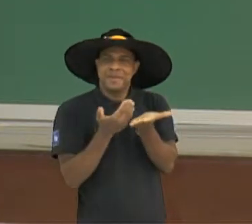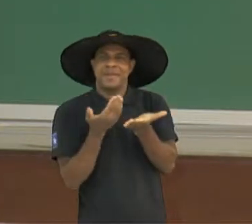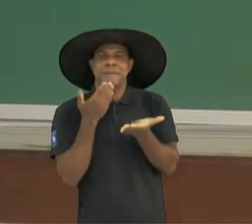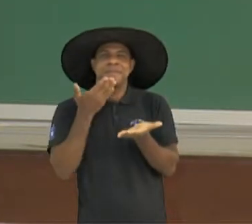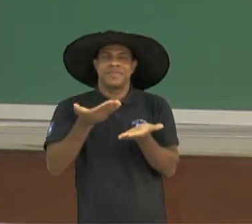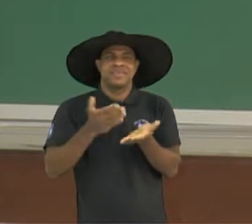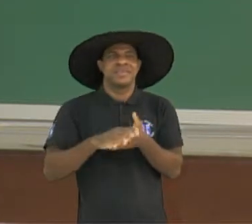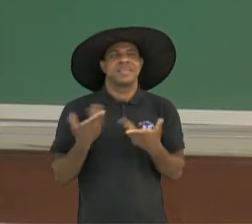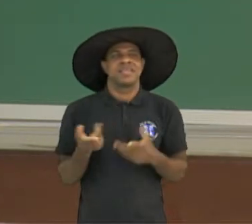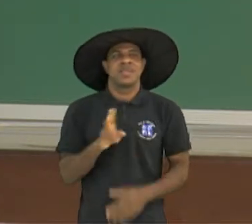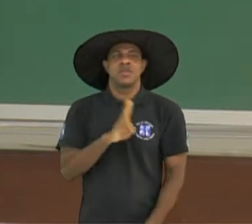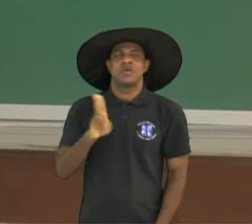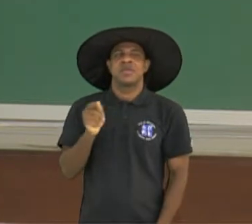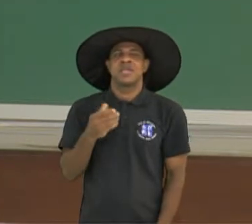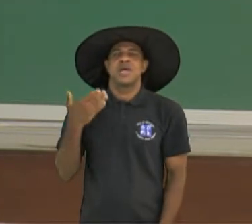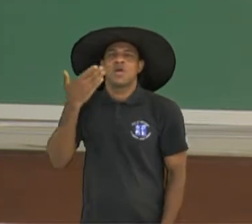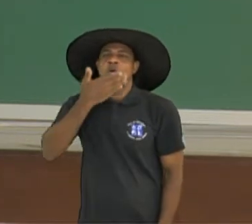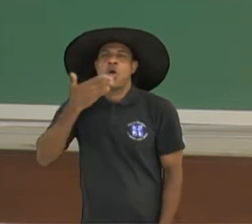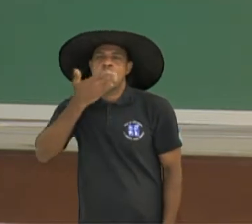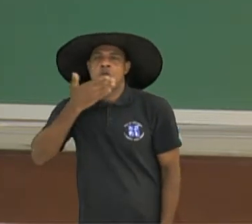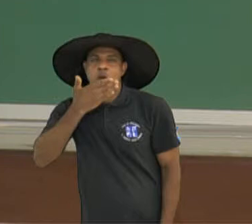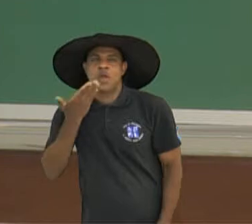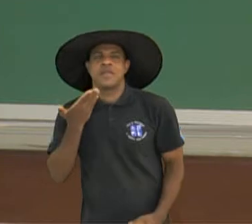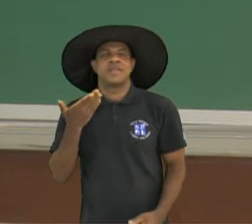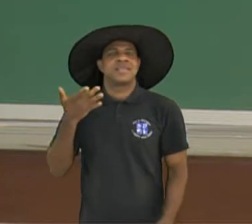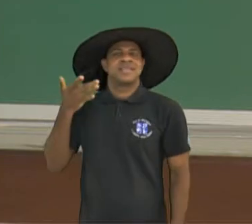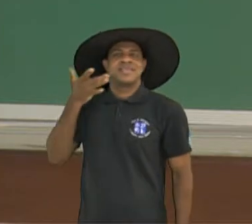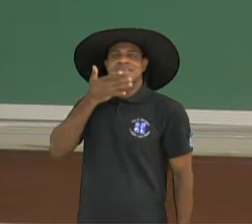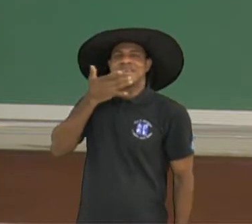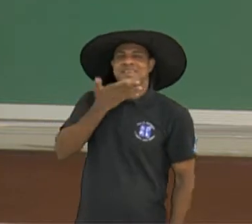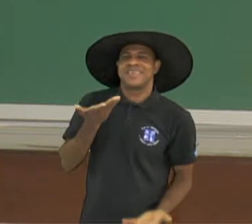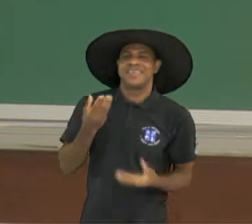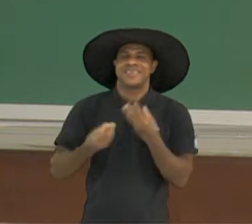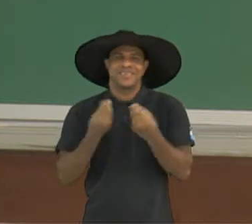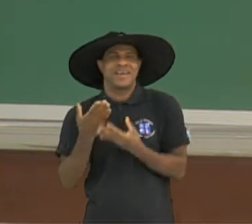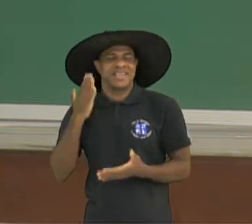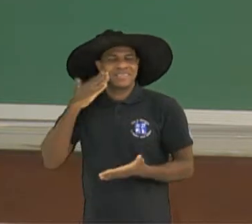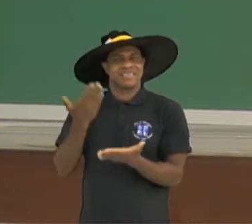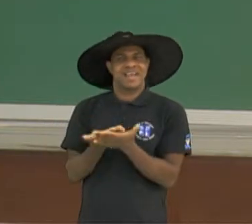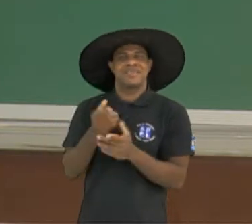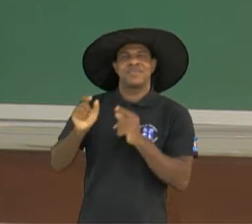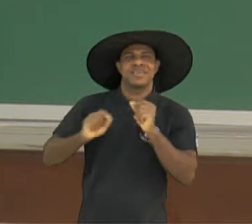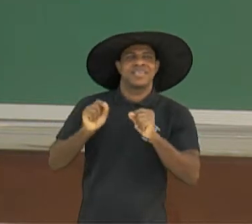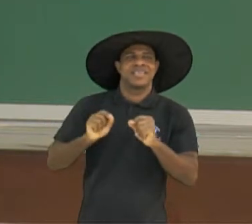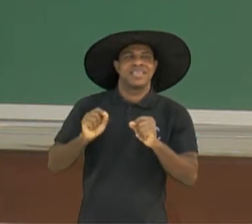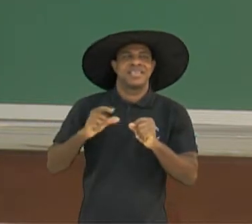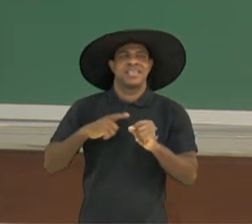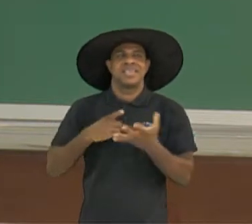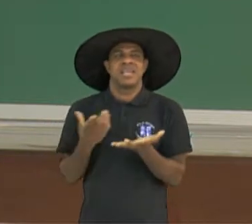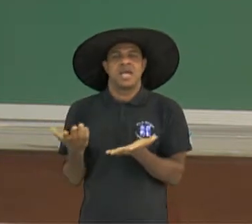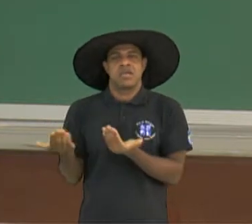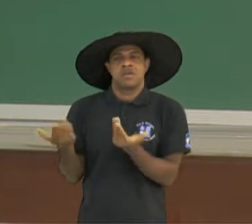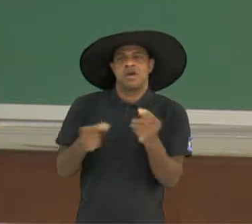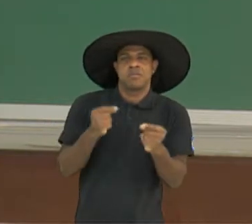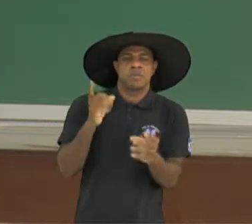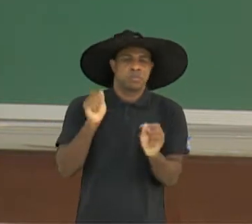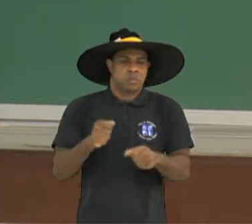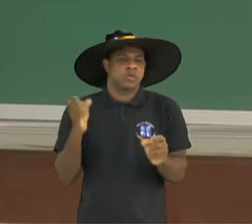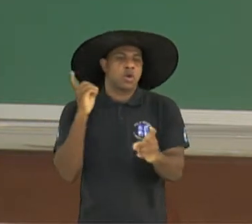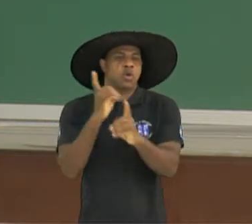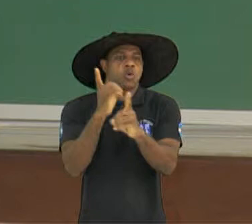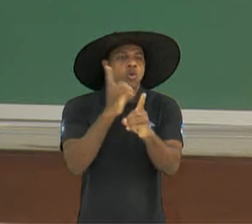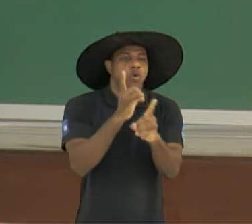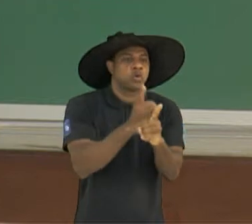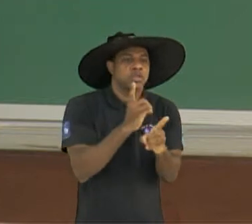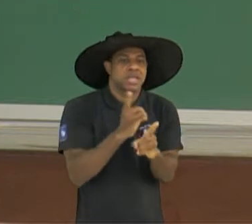chamou de gostosuras ou travessuras. Acreditava-se também que as jovens podiam encontrar ou